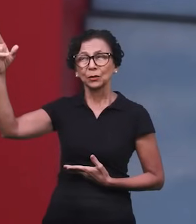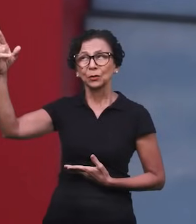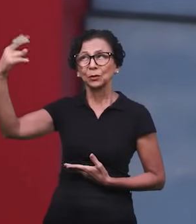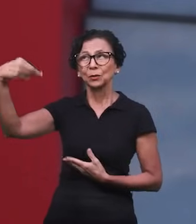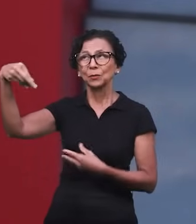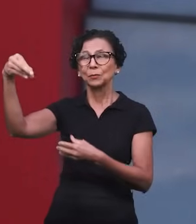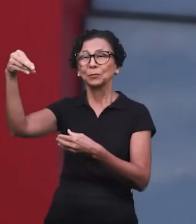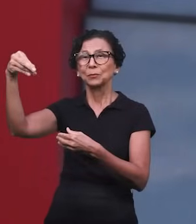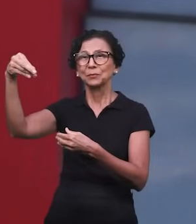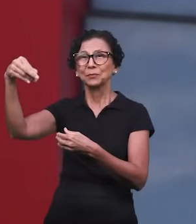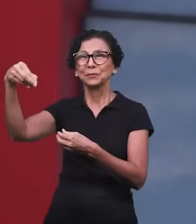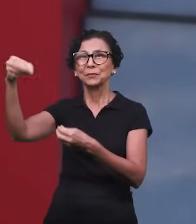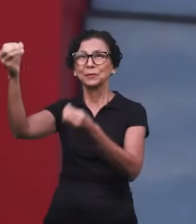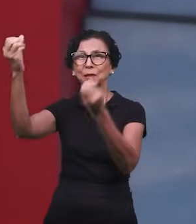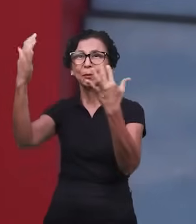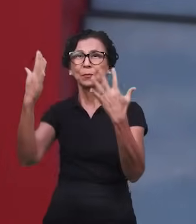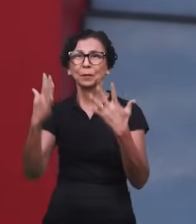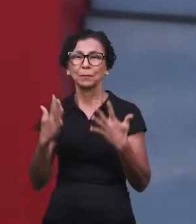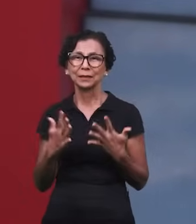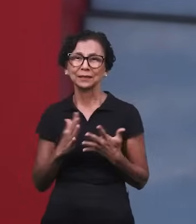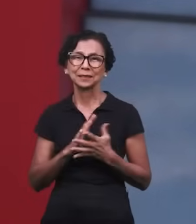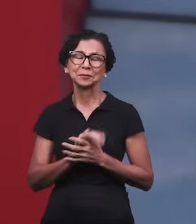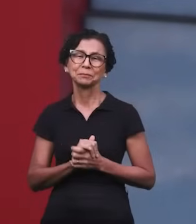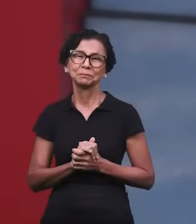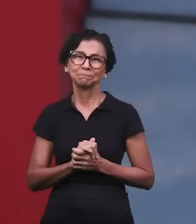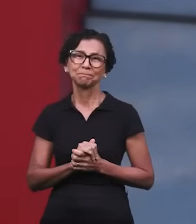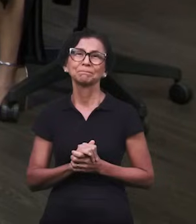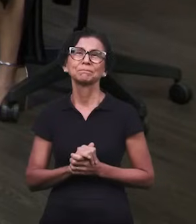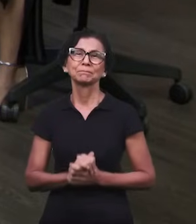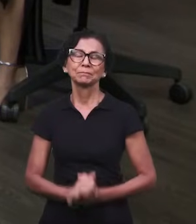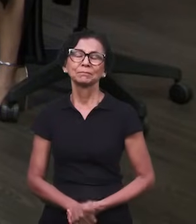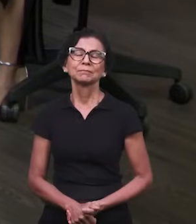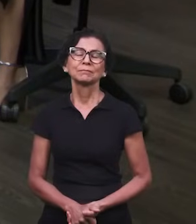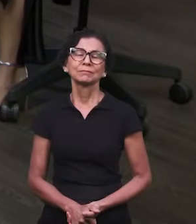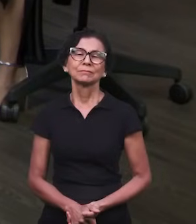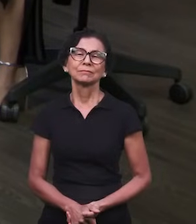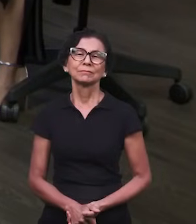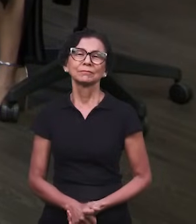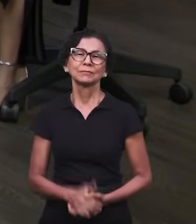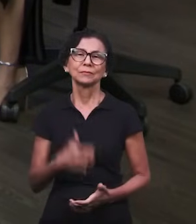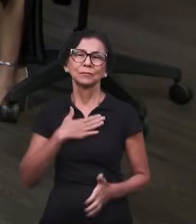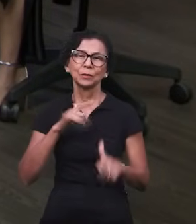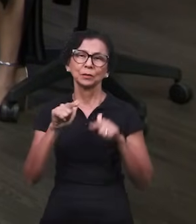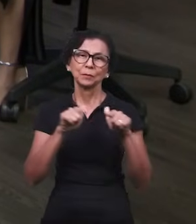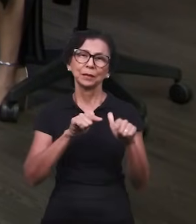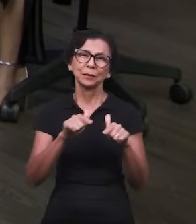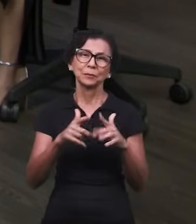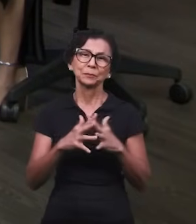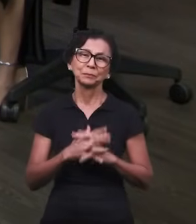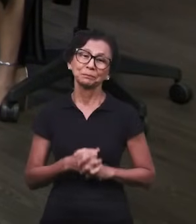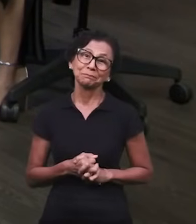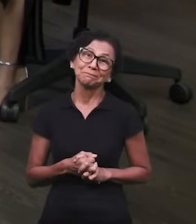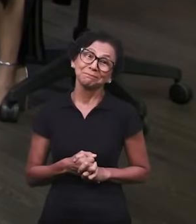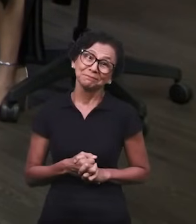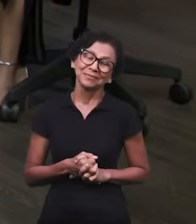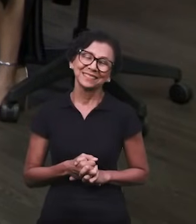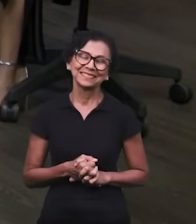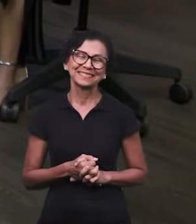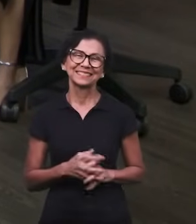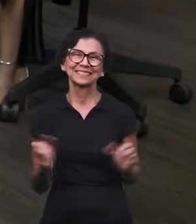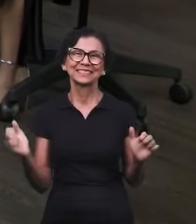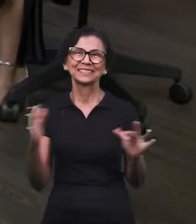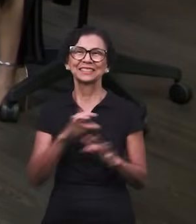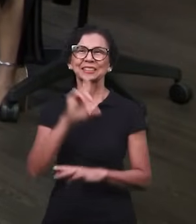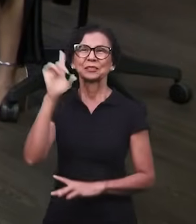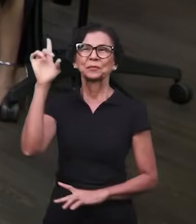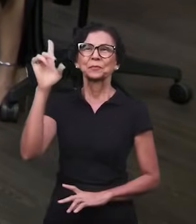dá uma bênção gloriosa lá no meu desempenho. E aí, respondido, Rafael? Super respondido. Glória a Deus,